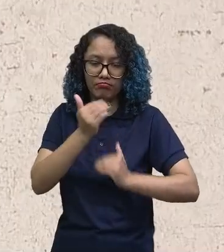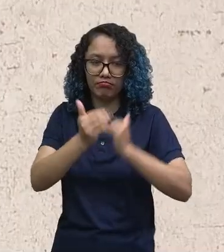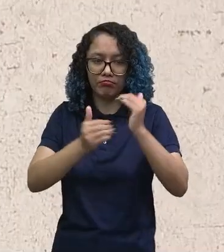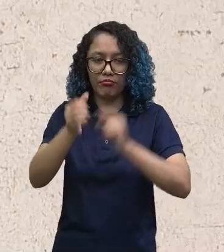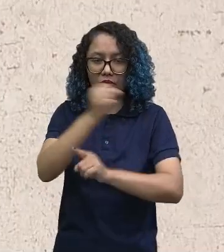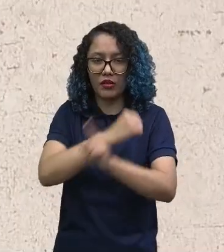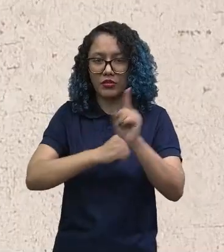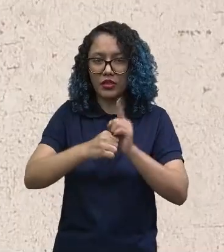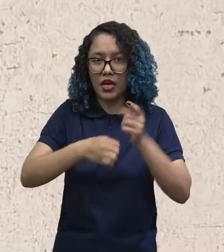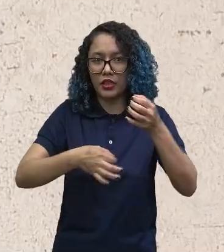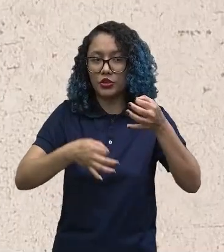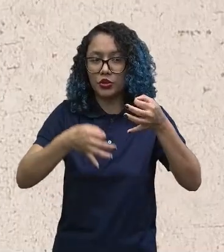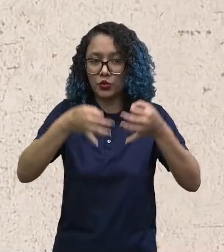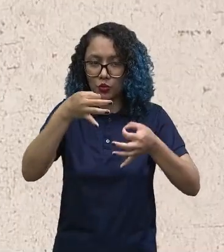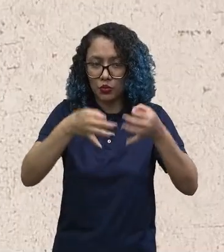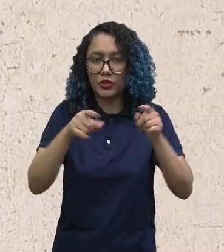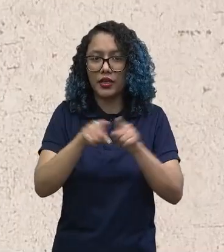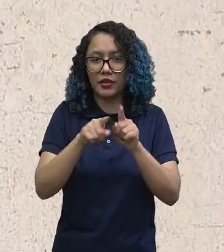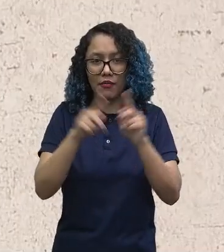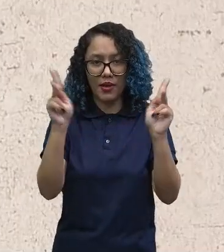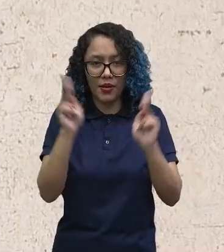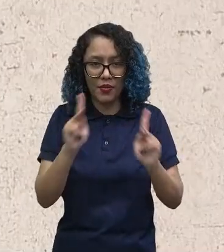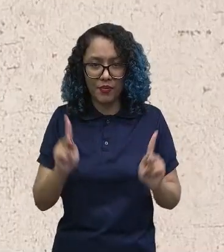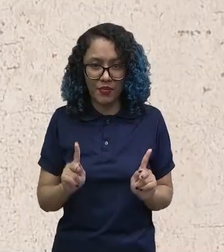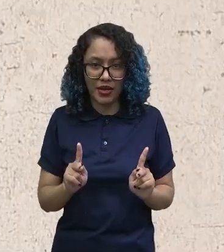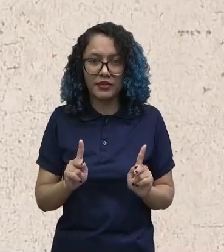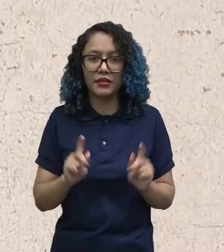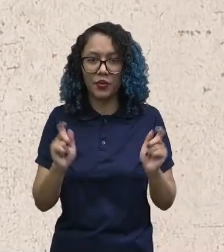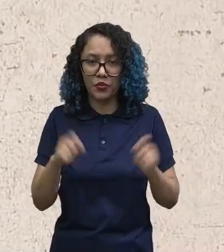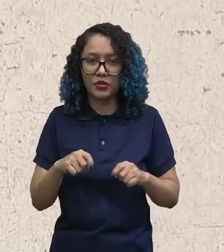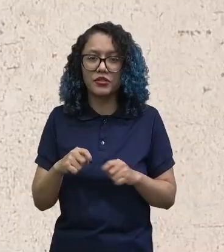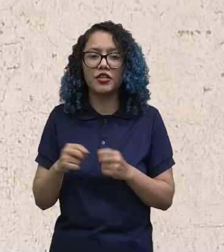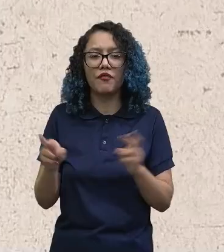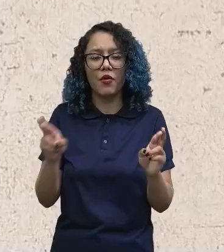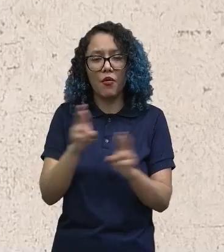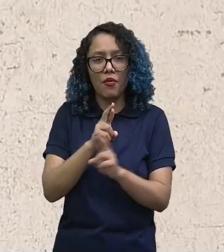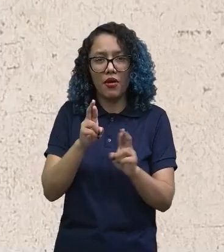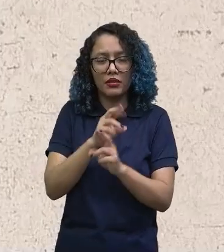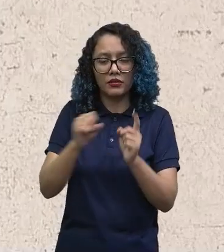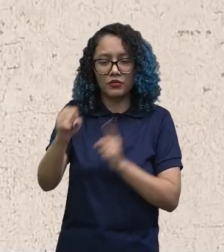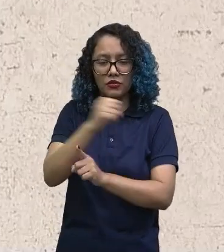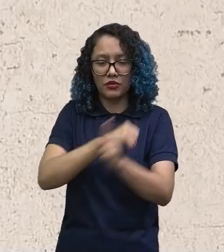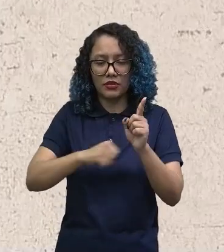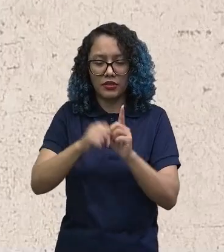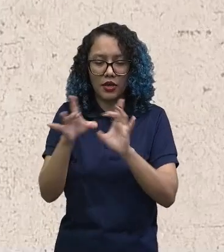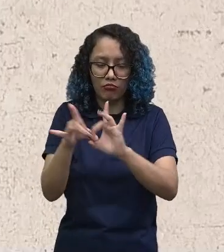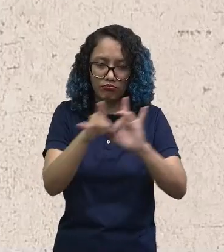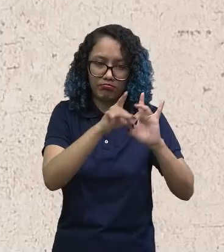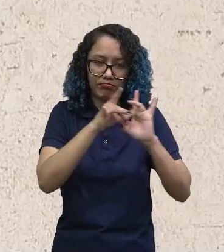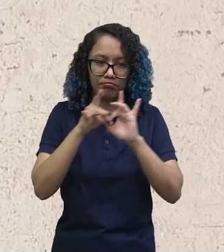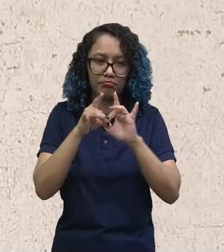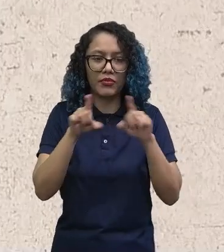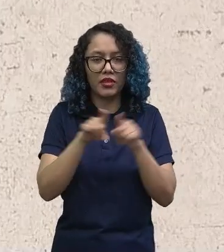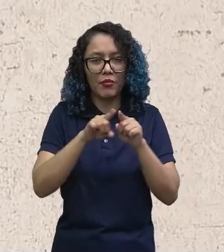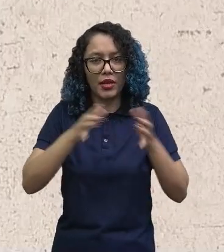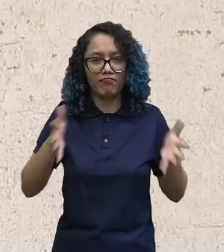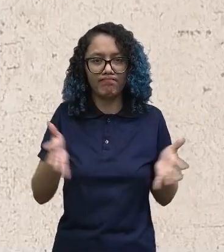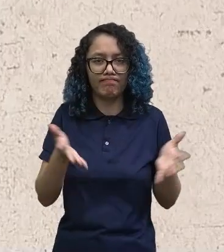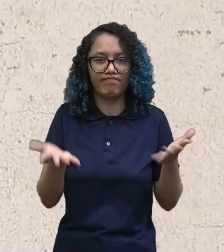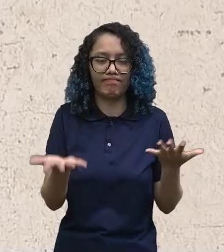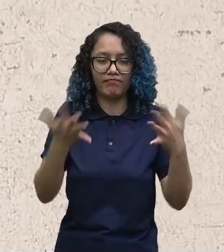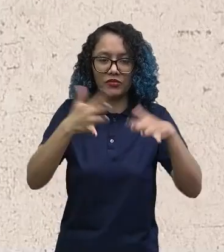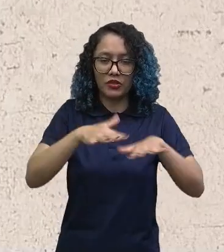sociedade mais justa e pacífica. Ela fortalece os laços sociais, promove a inclusão